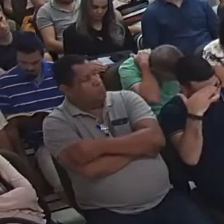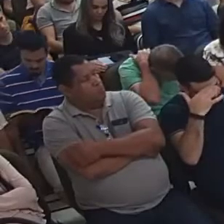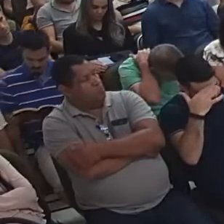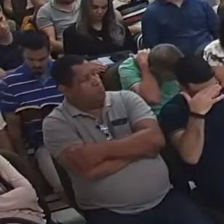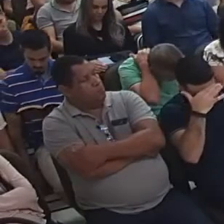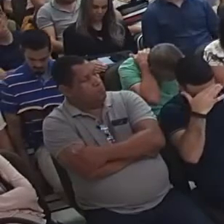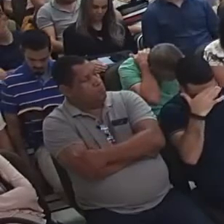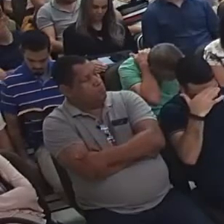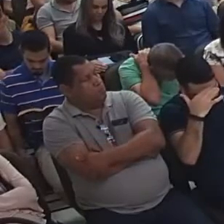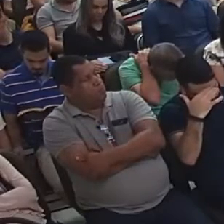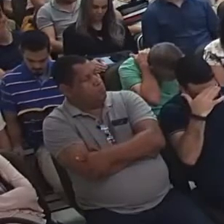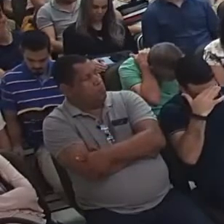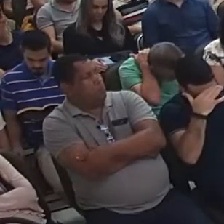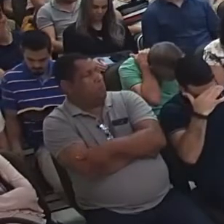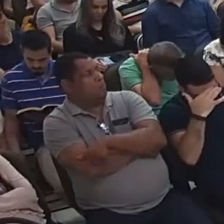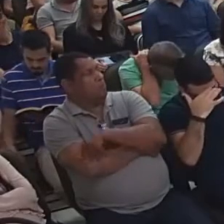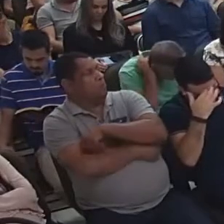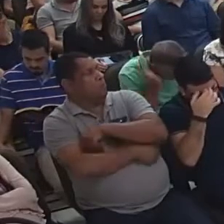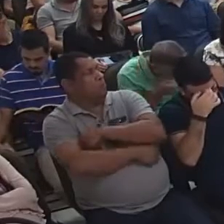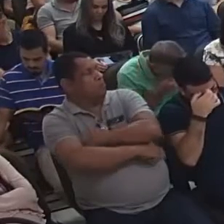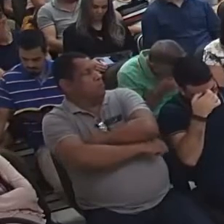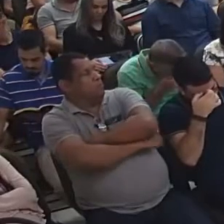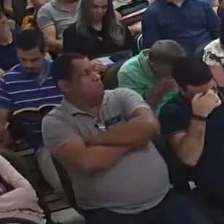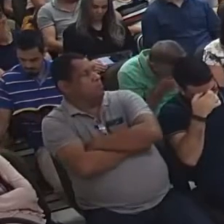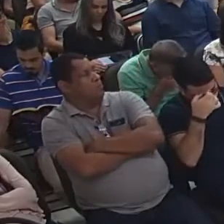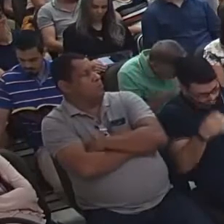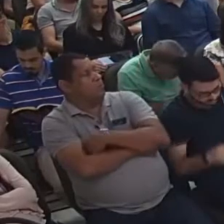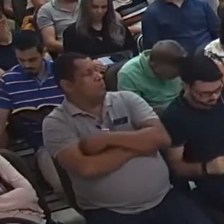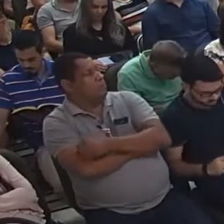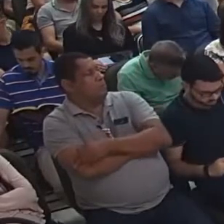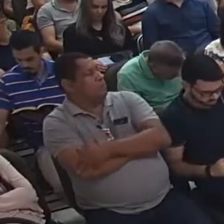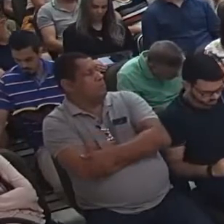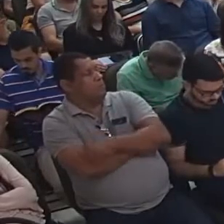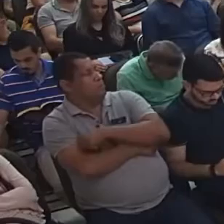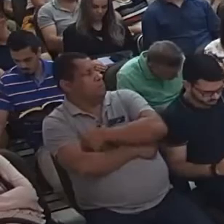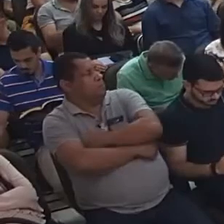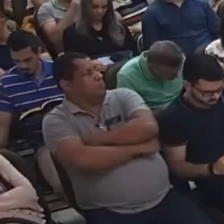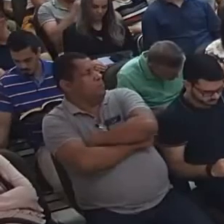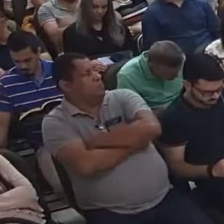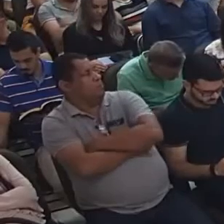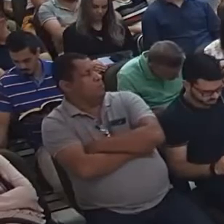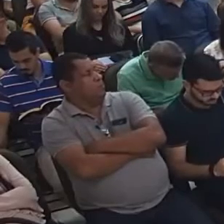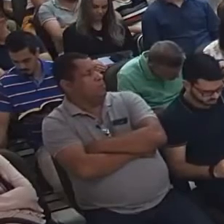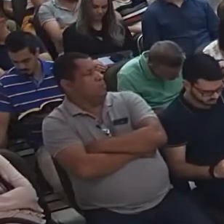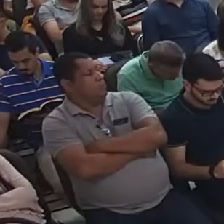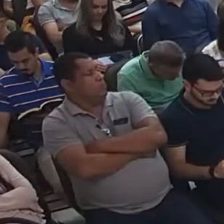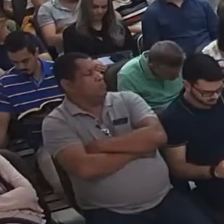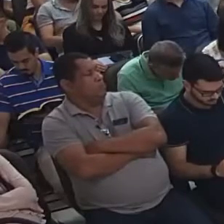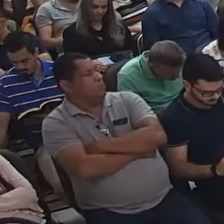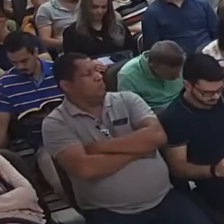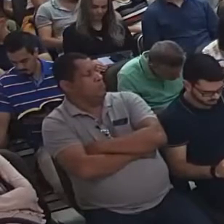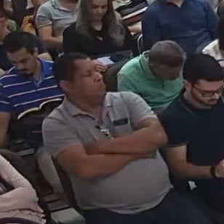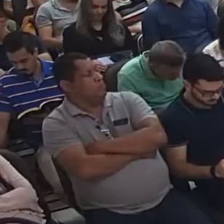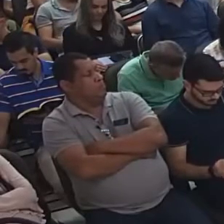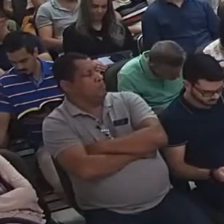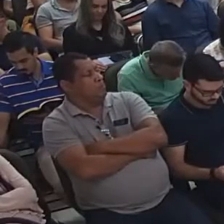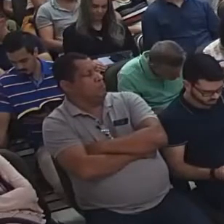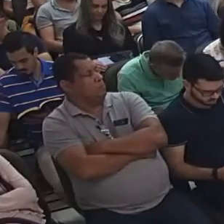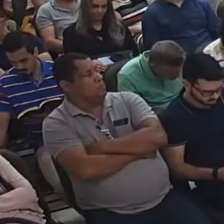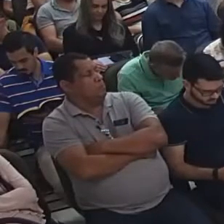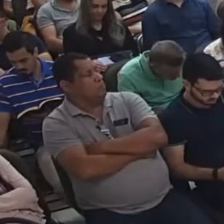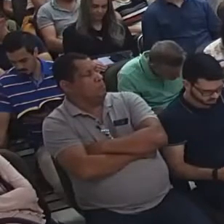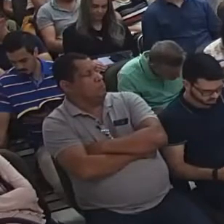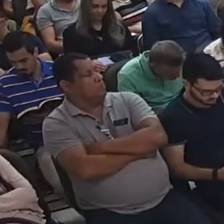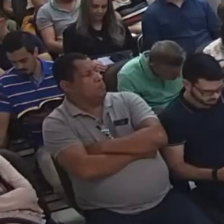vocês no Versículo 18 ó Versículo dois assim serão levados até mesmo alguns dos seus próprios filhos que tu